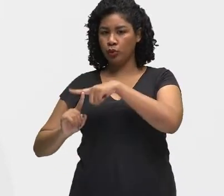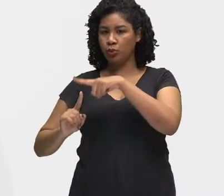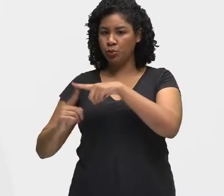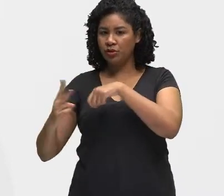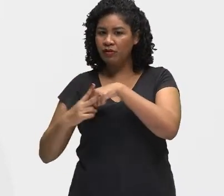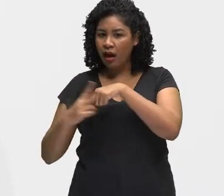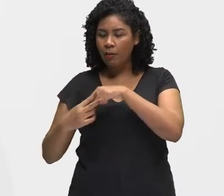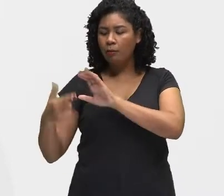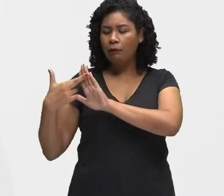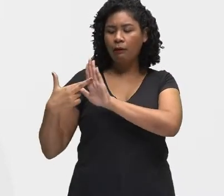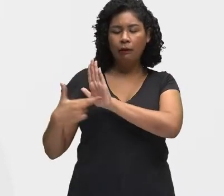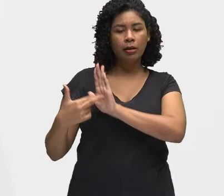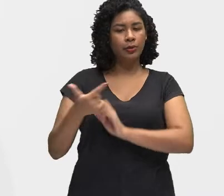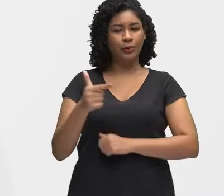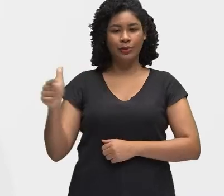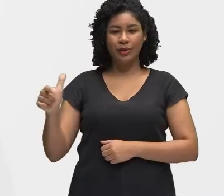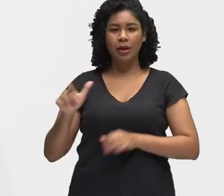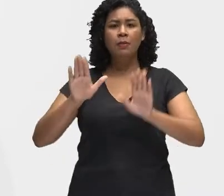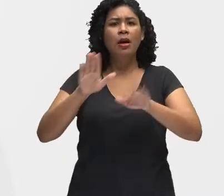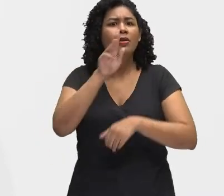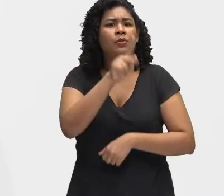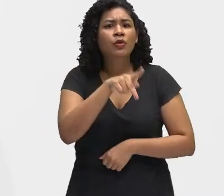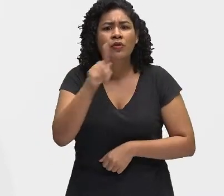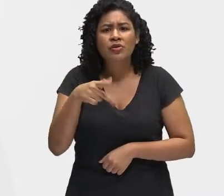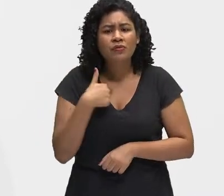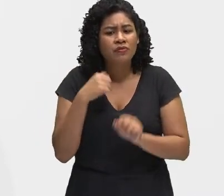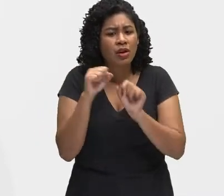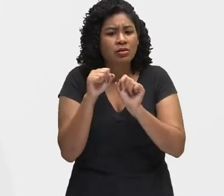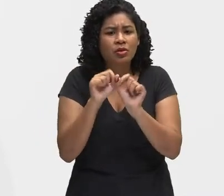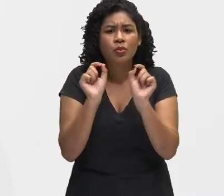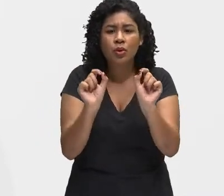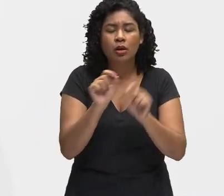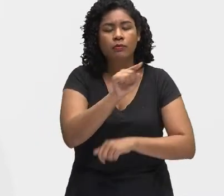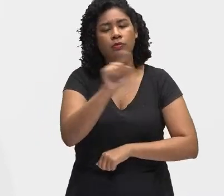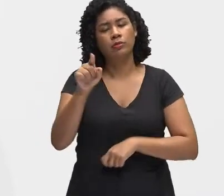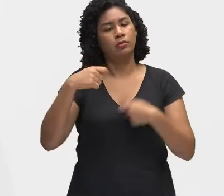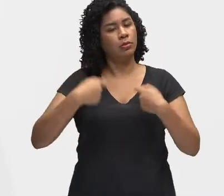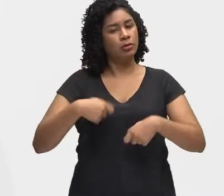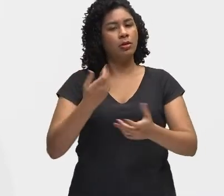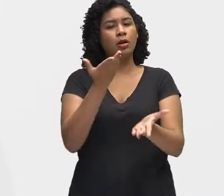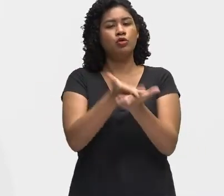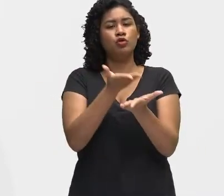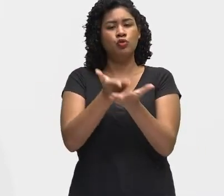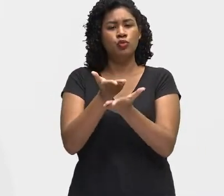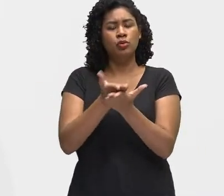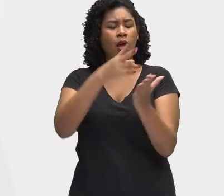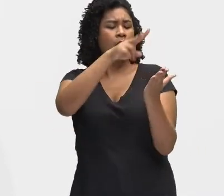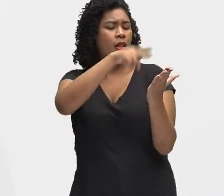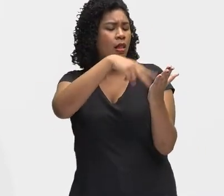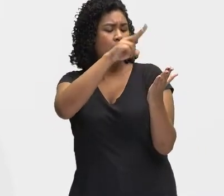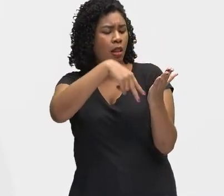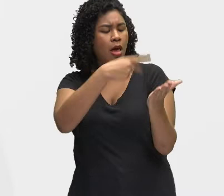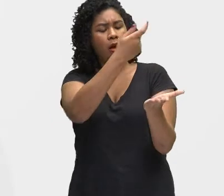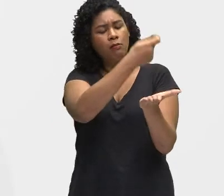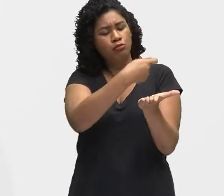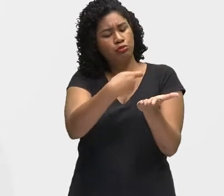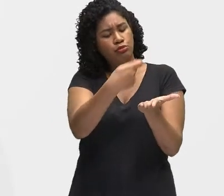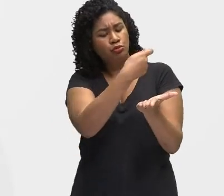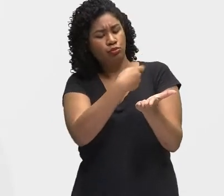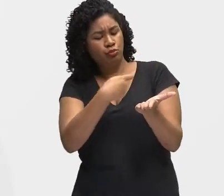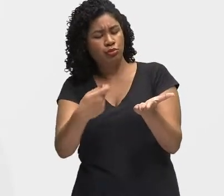regra. Teacher, o que eu tenho que fazer então? Estudem, leiam, façam listas,